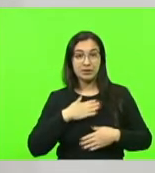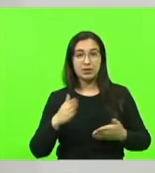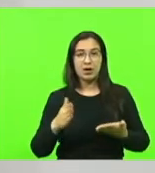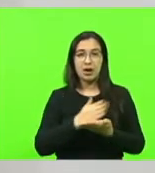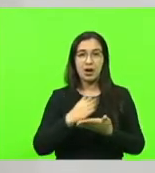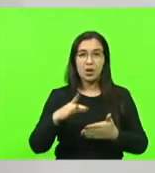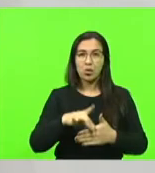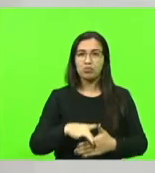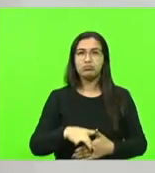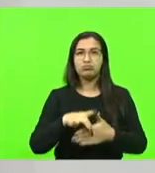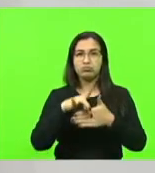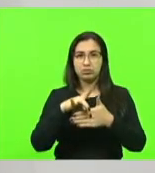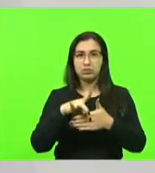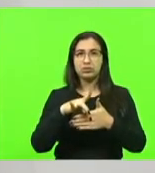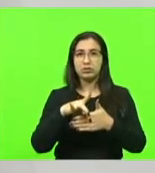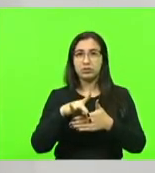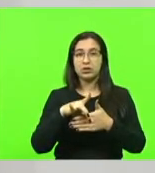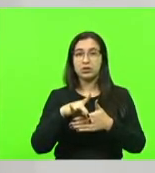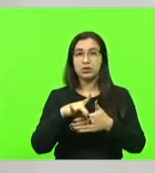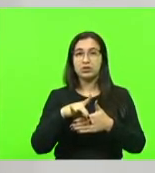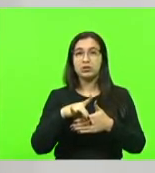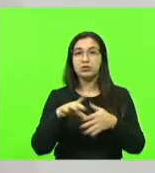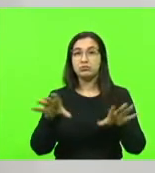lideranças ligadas